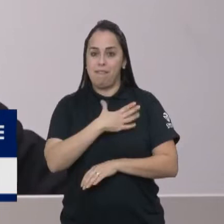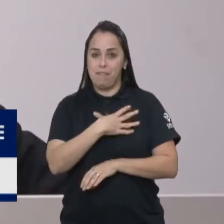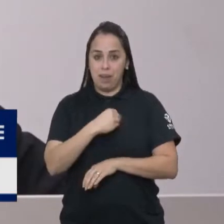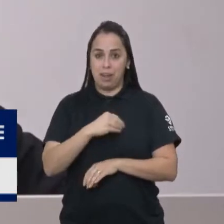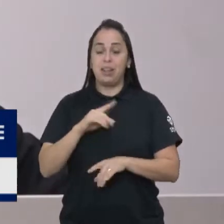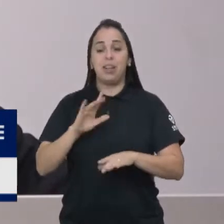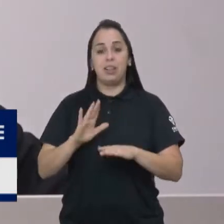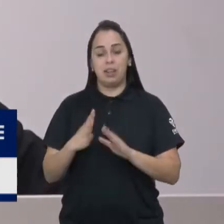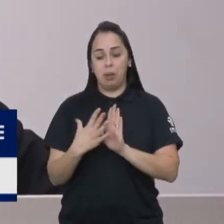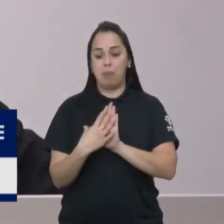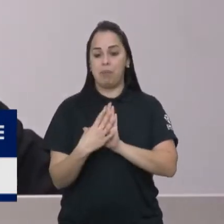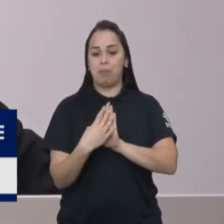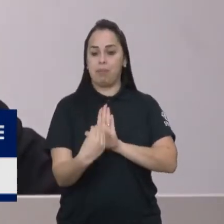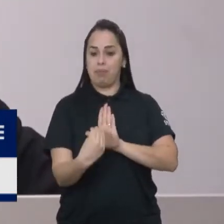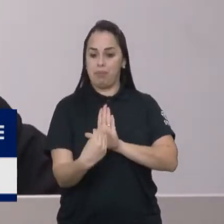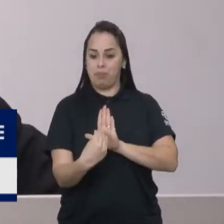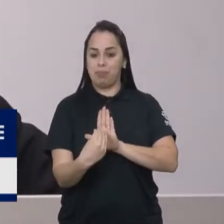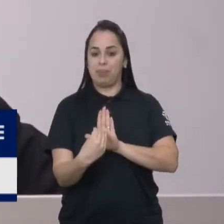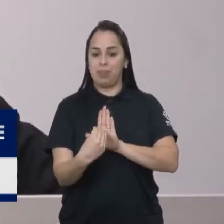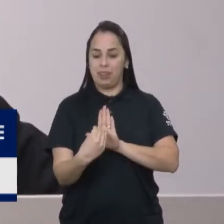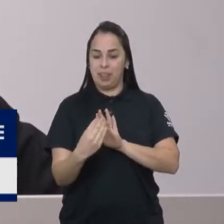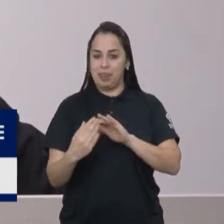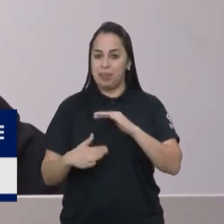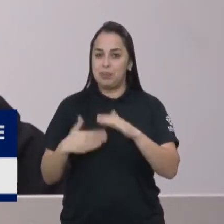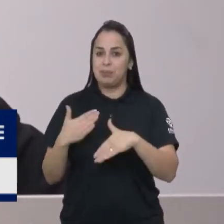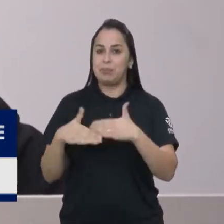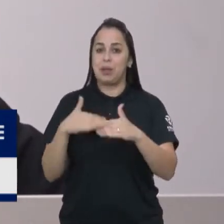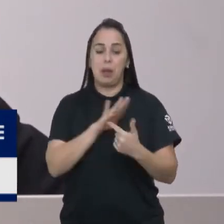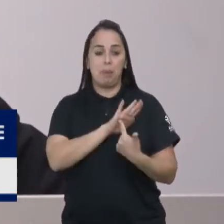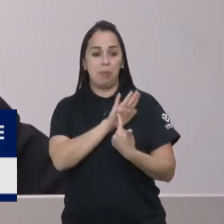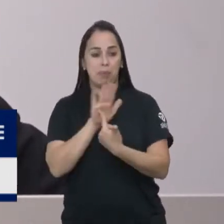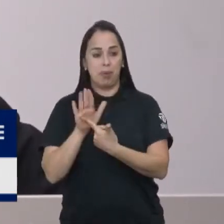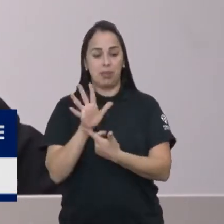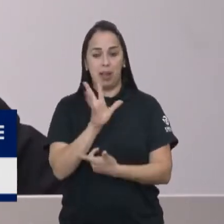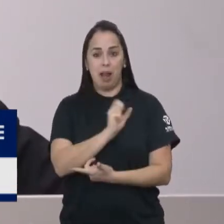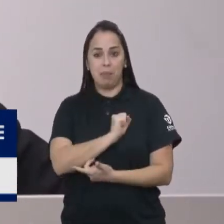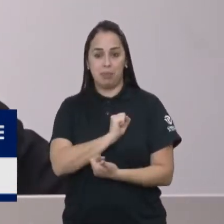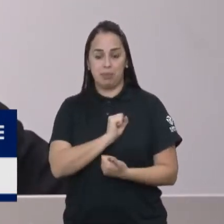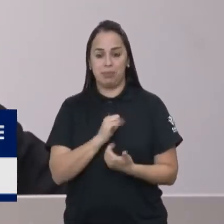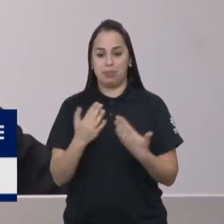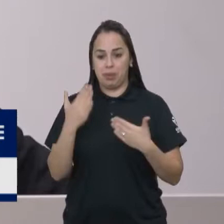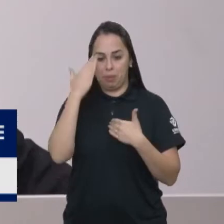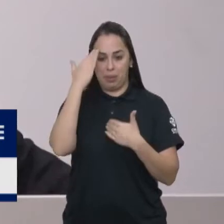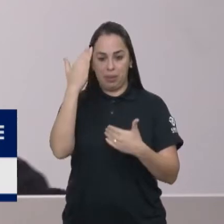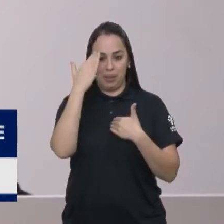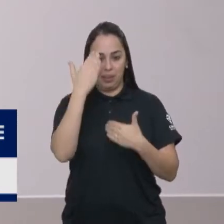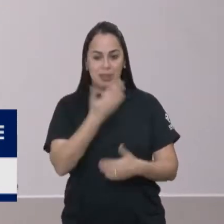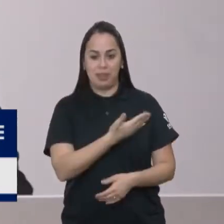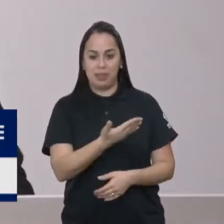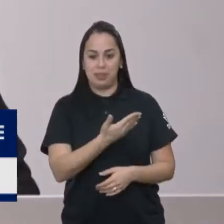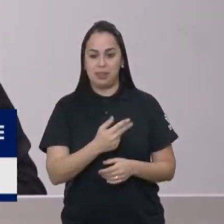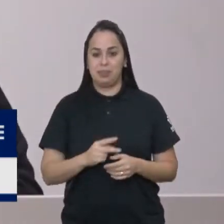possa levar isso a esse amor para todas as outras pessoas. Obrigado, viu? Parabéns, vocês dois.